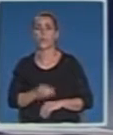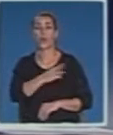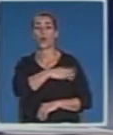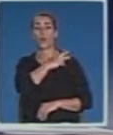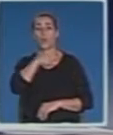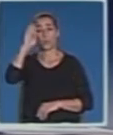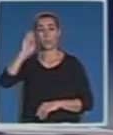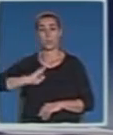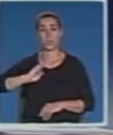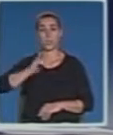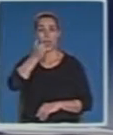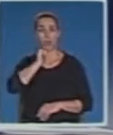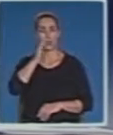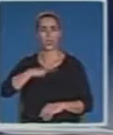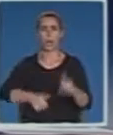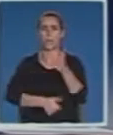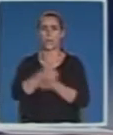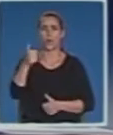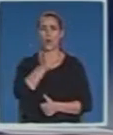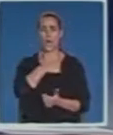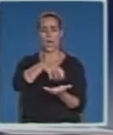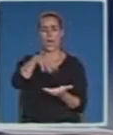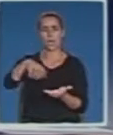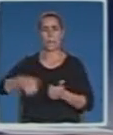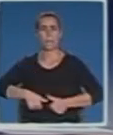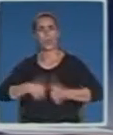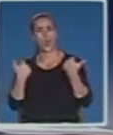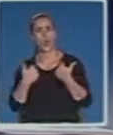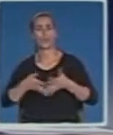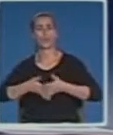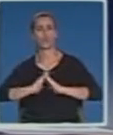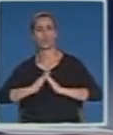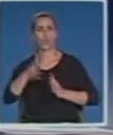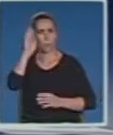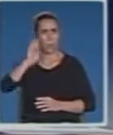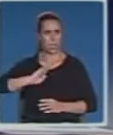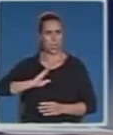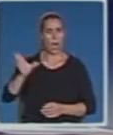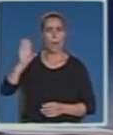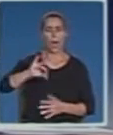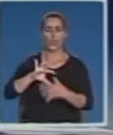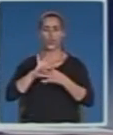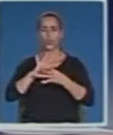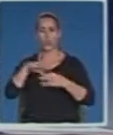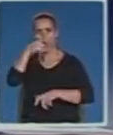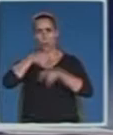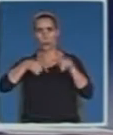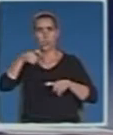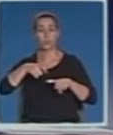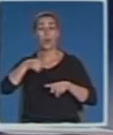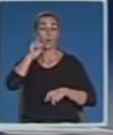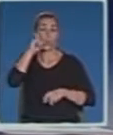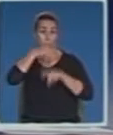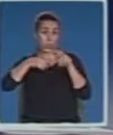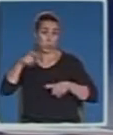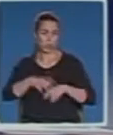Zona Militar dos Açores quer melhorar as instalações e infraestruturas militares e reforçar a cooperação com a Proteção Civil. O